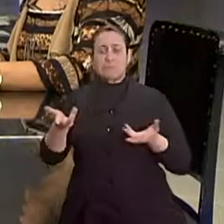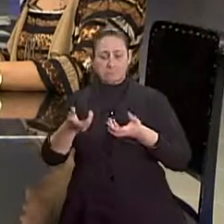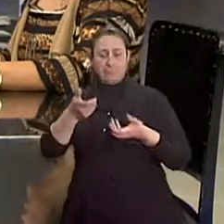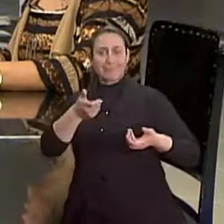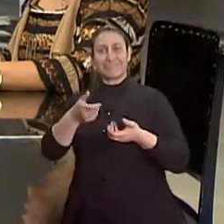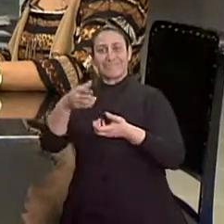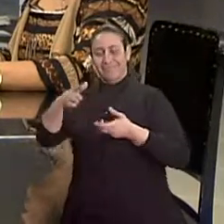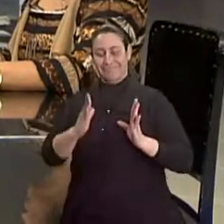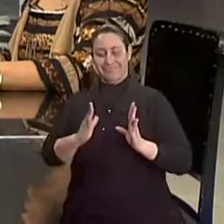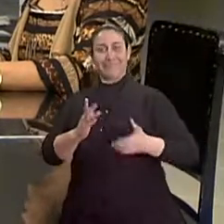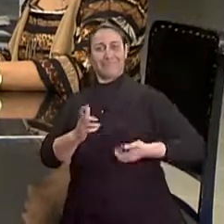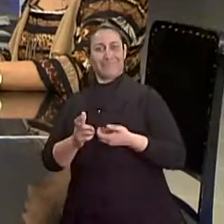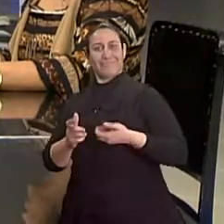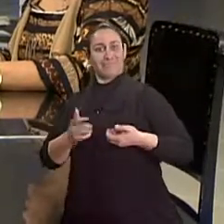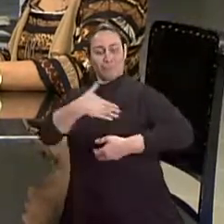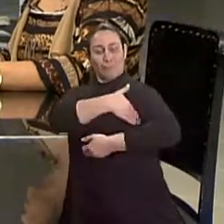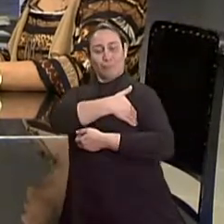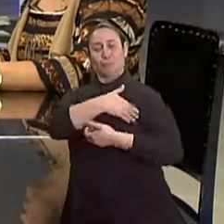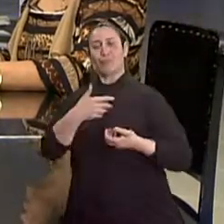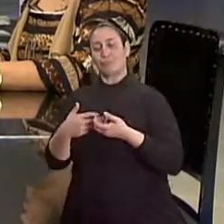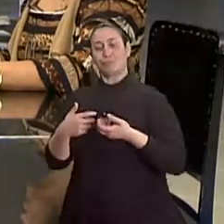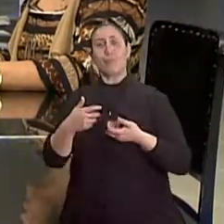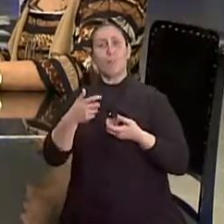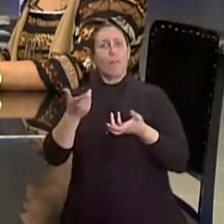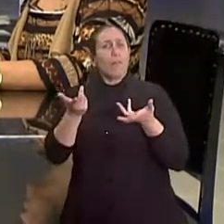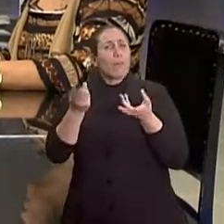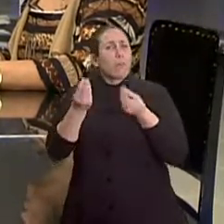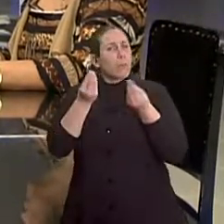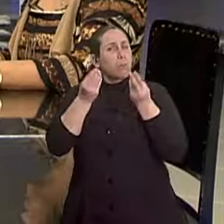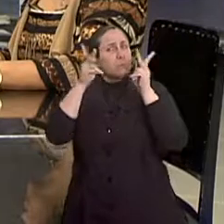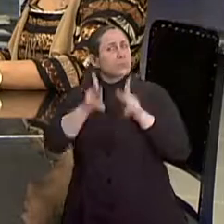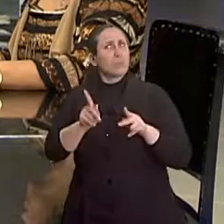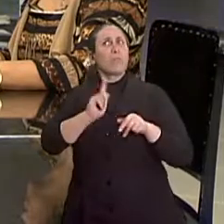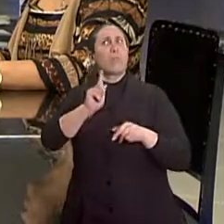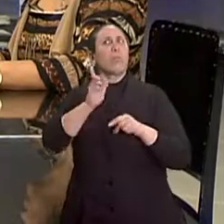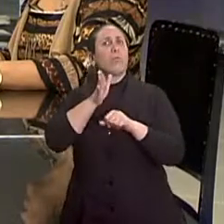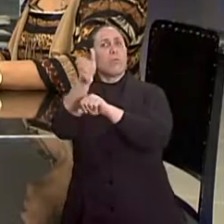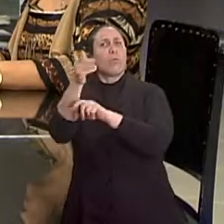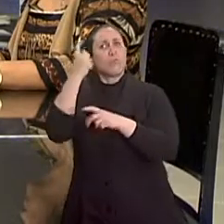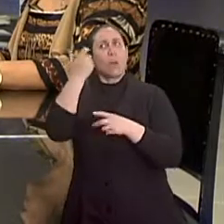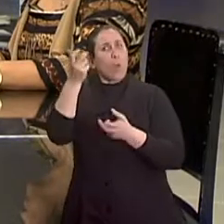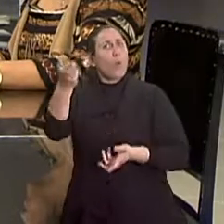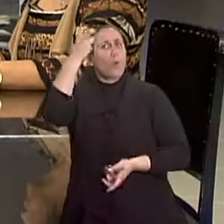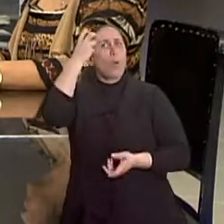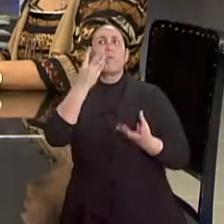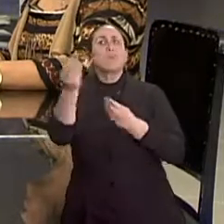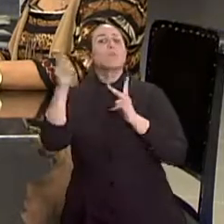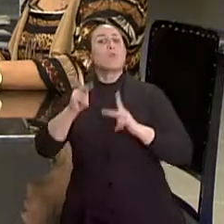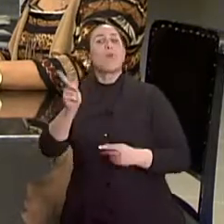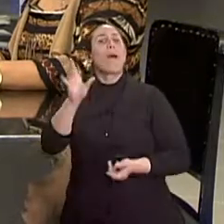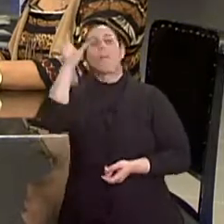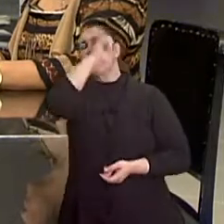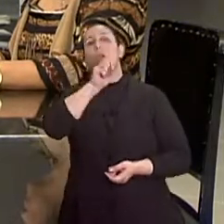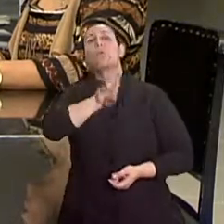carteira. Então, que aprenda como é que se leva uma carteira. Uhum. Então, é uma coisa assim que também é cultural. As pessoas não aprenderam